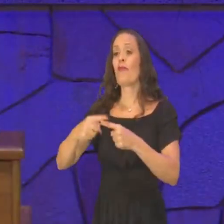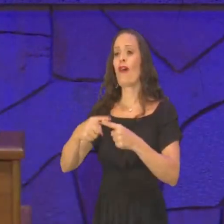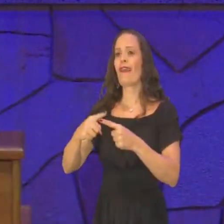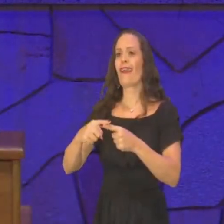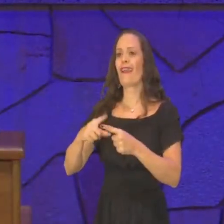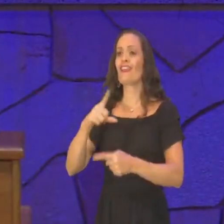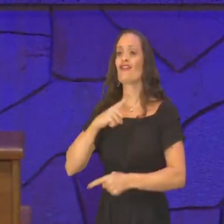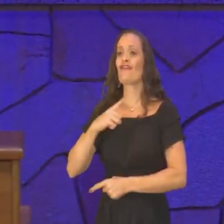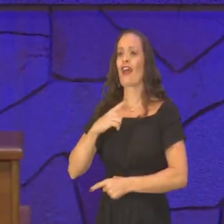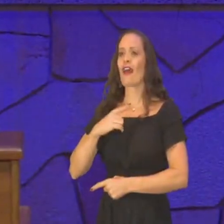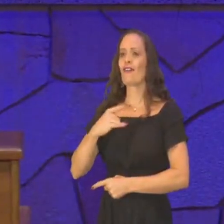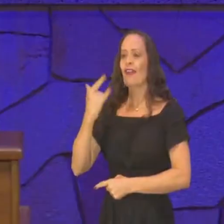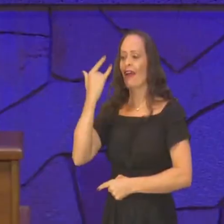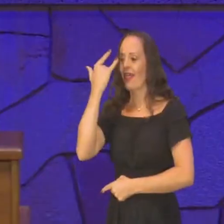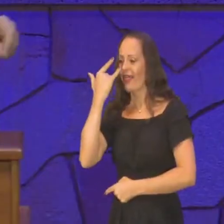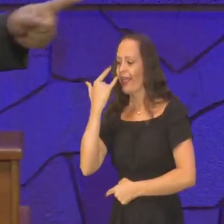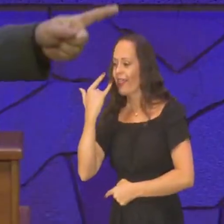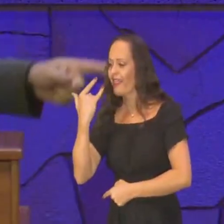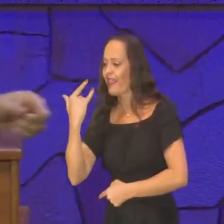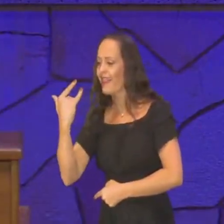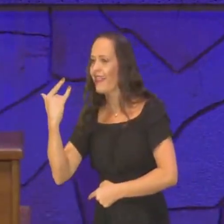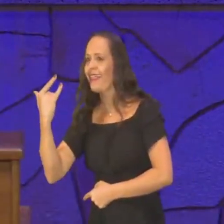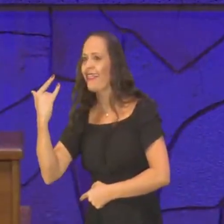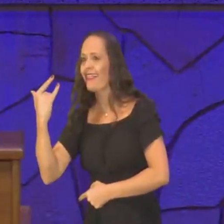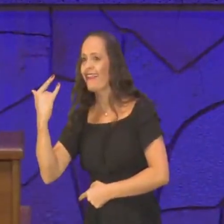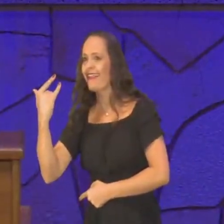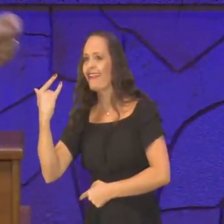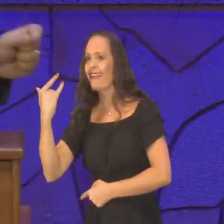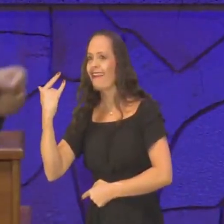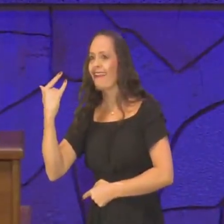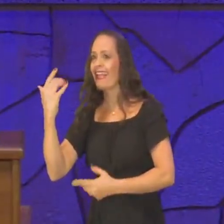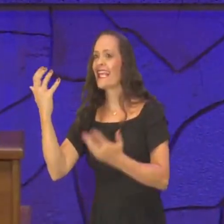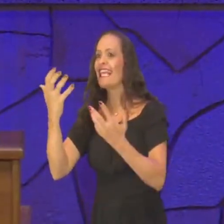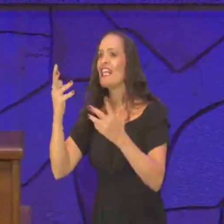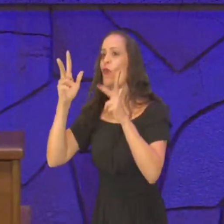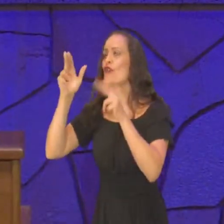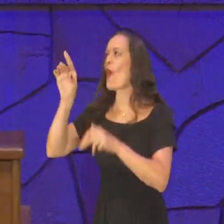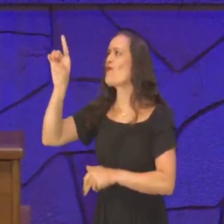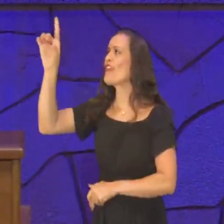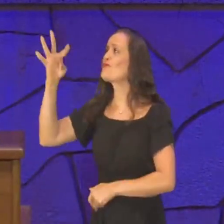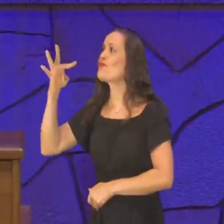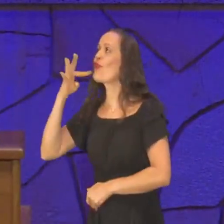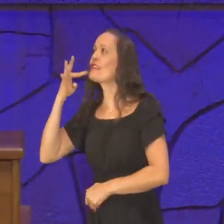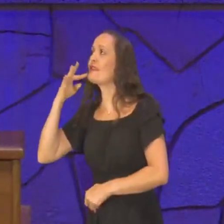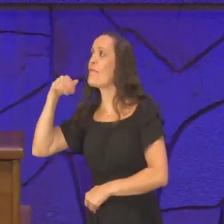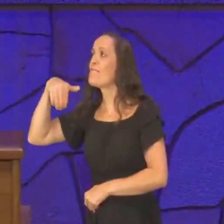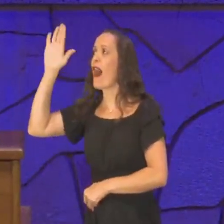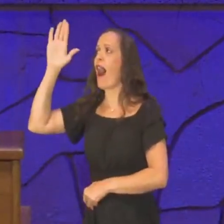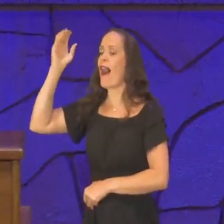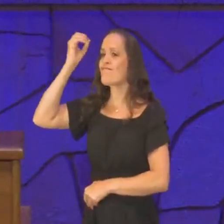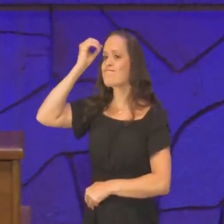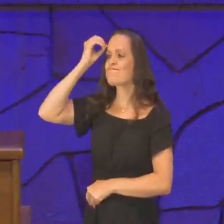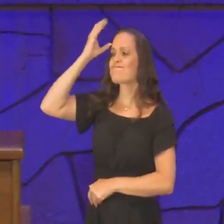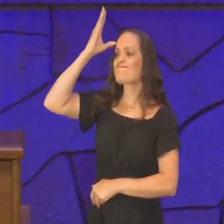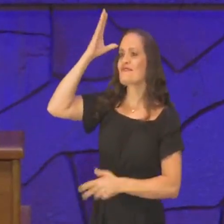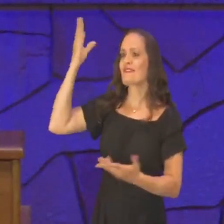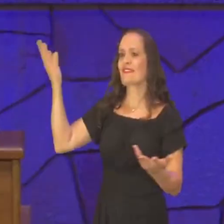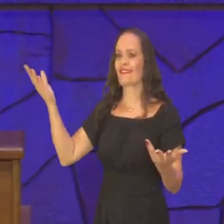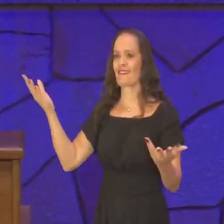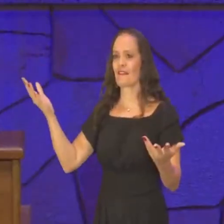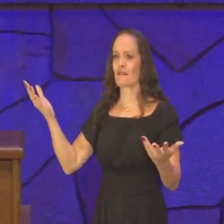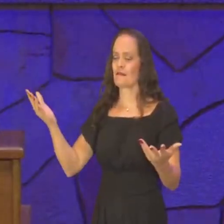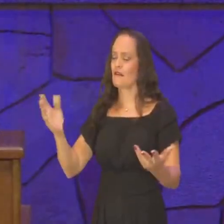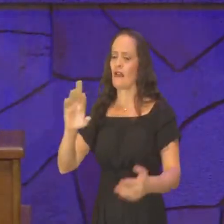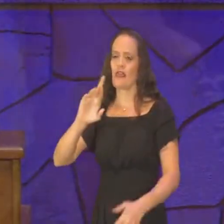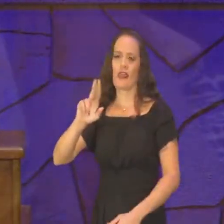seduzidos a serem como Deus, conhecedores do bem e do mal, e nós precisamos entender essa noite que nem sempre o